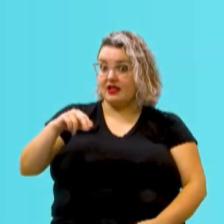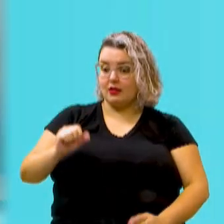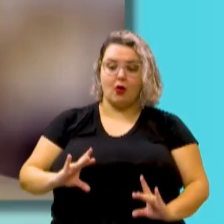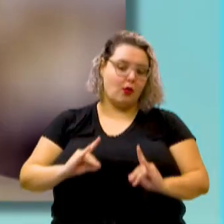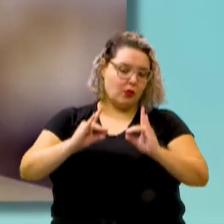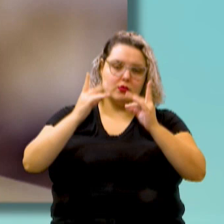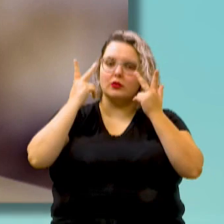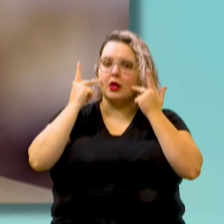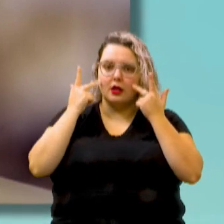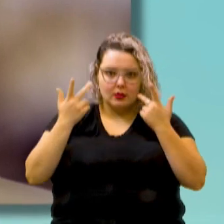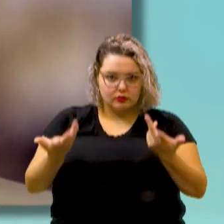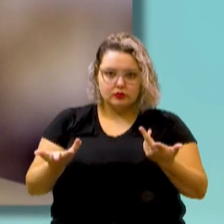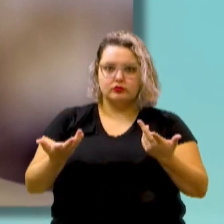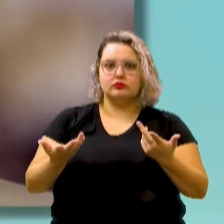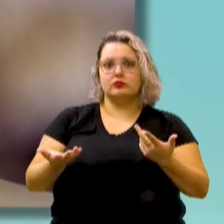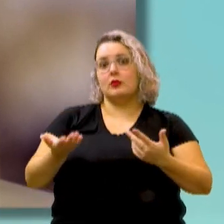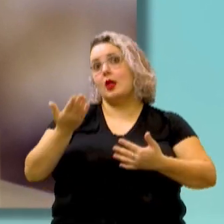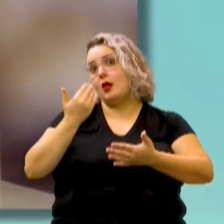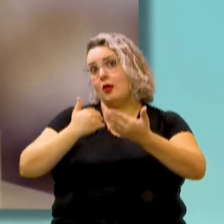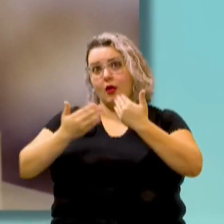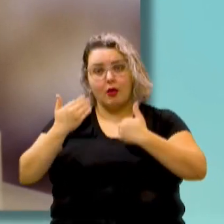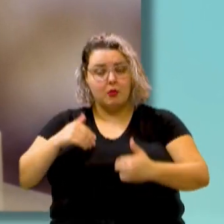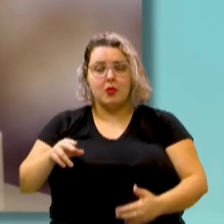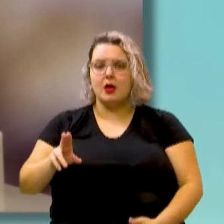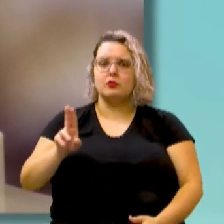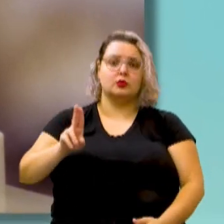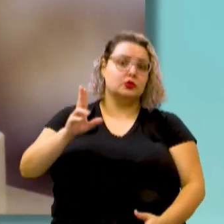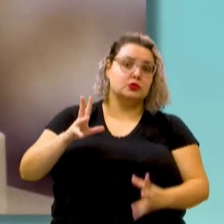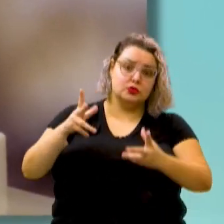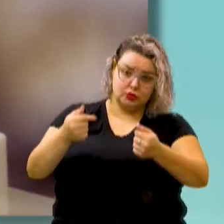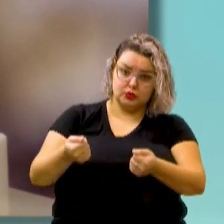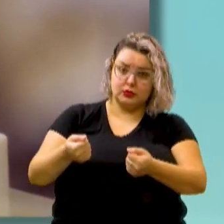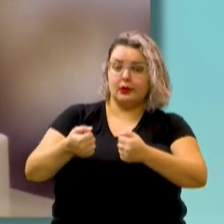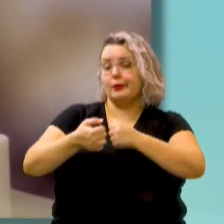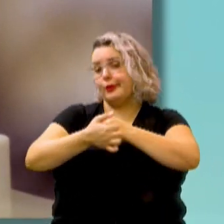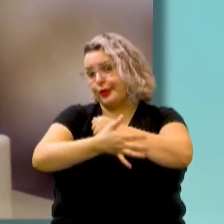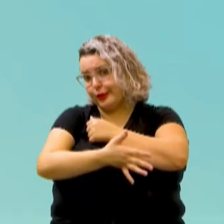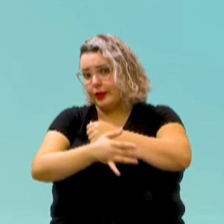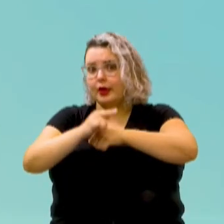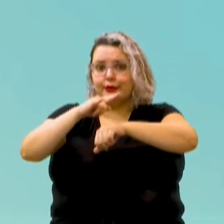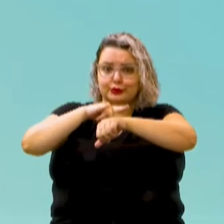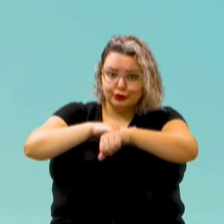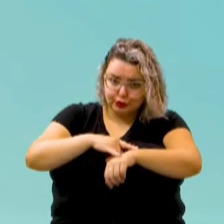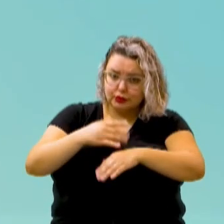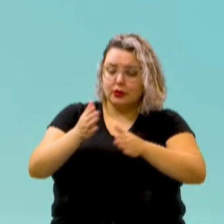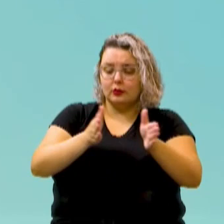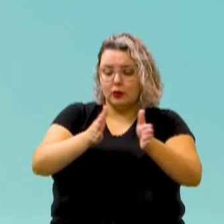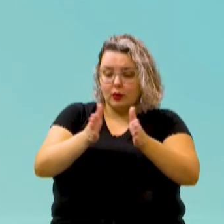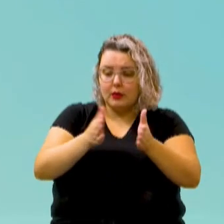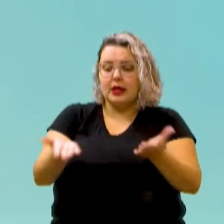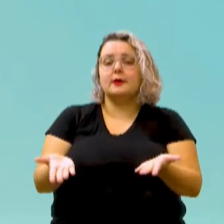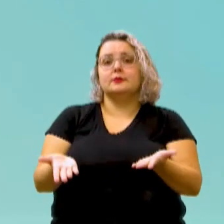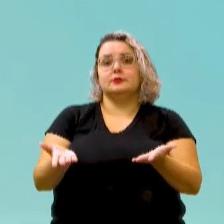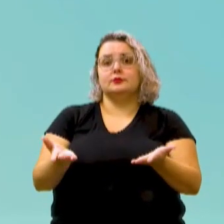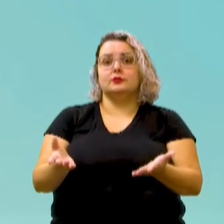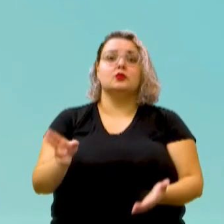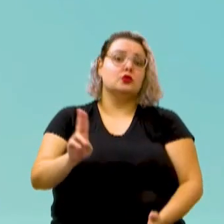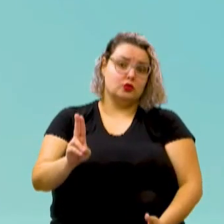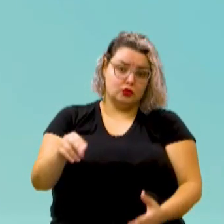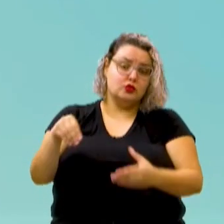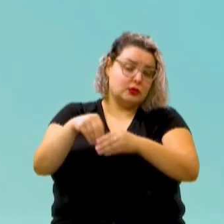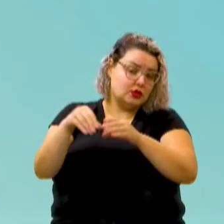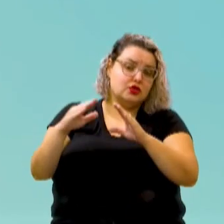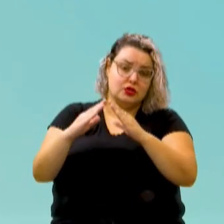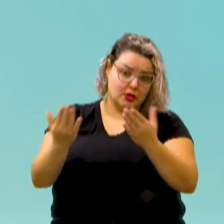naturais nossos, que nós acabamos consumindo tudo isso e excretamos eles durante o nosso